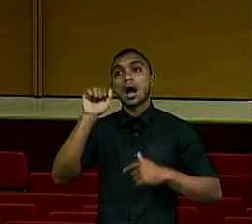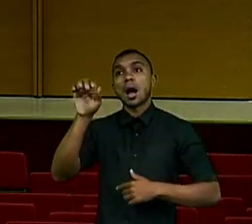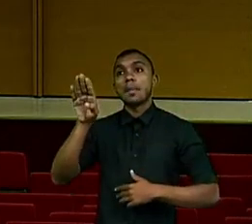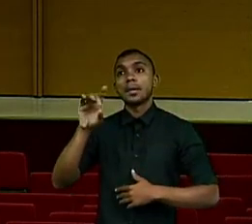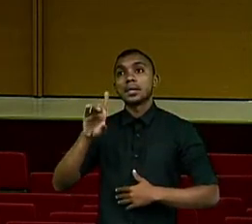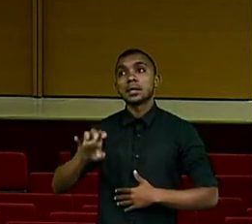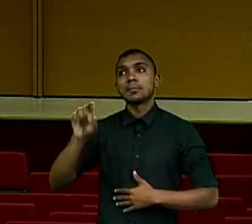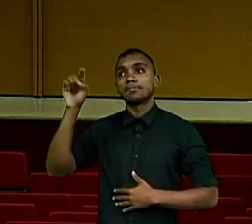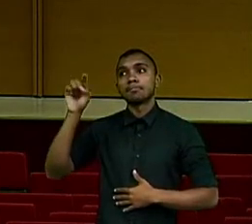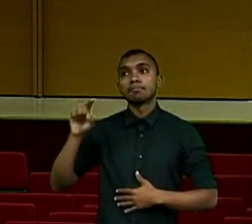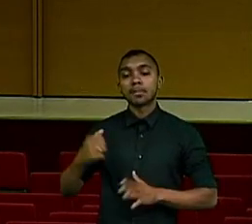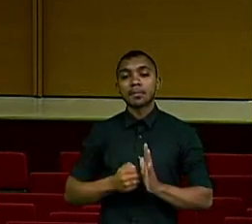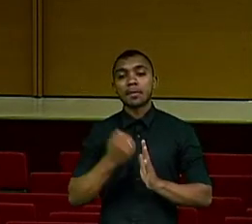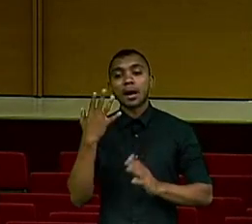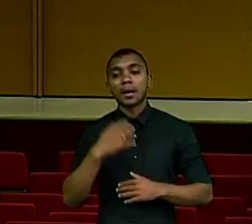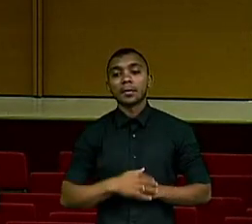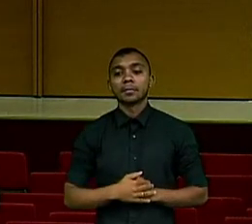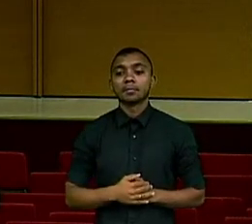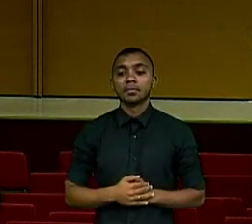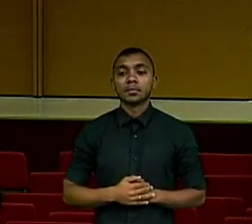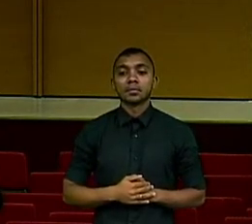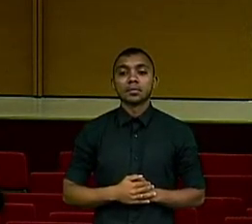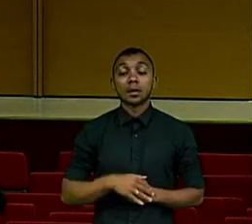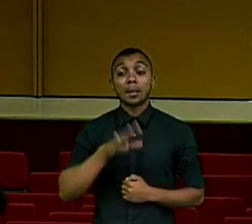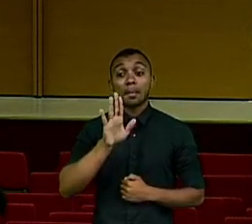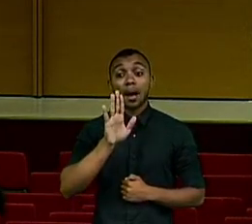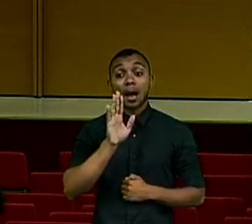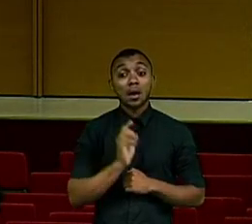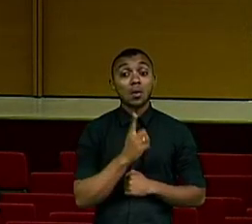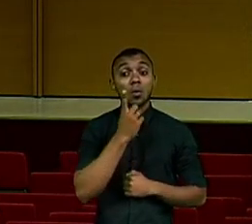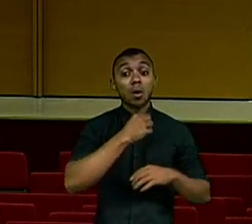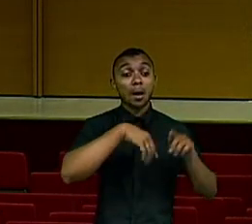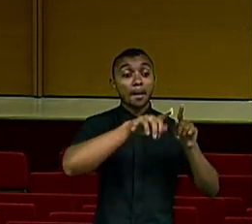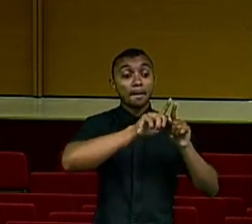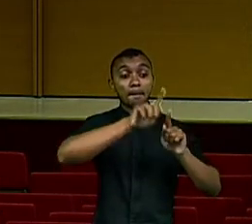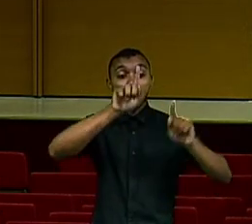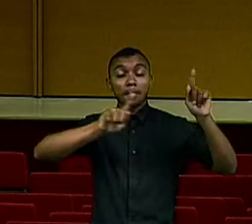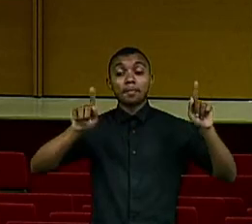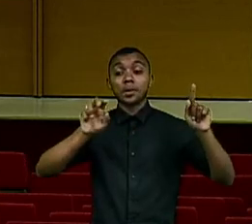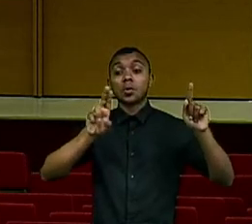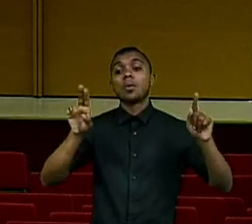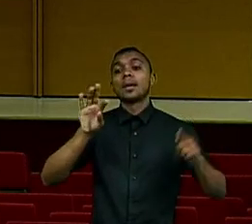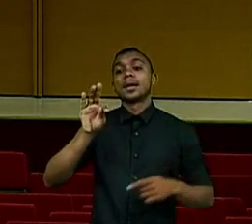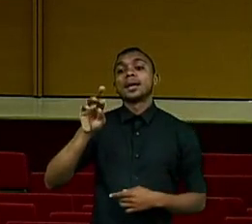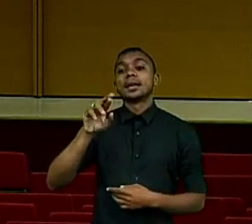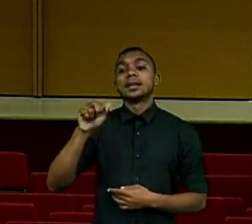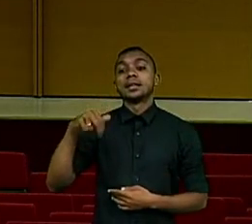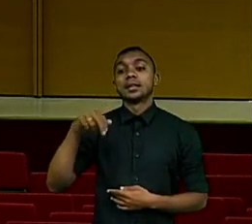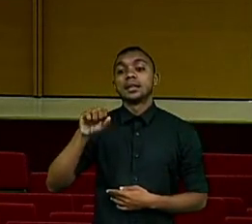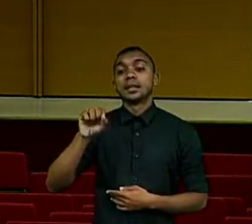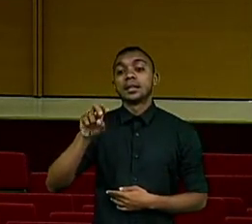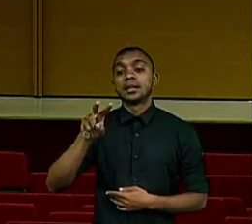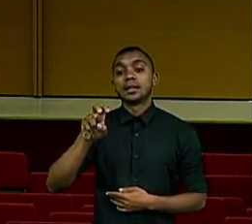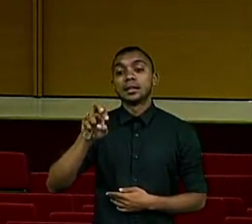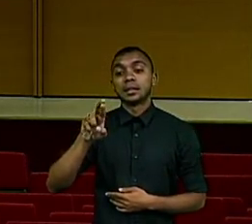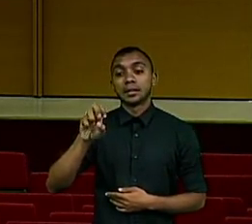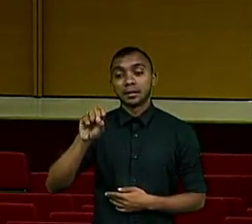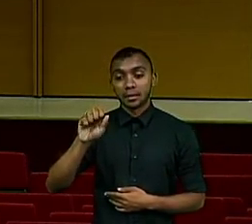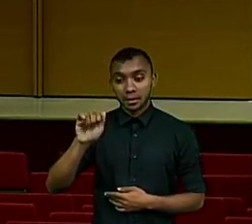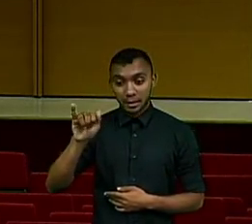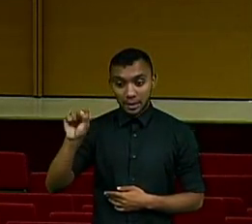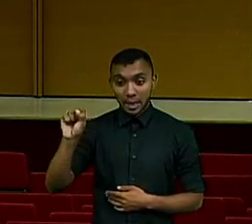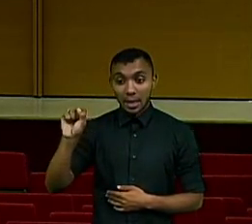mecânicas mas só as ondas transversais é que poderiam ser realmente